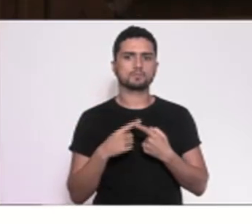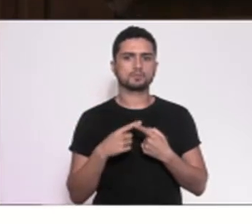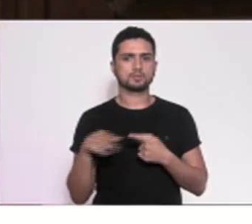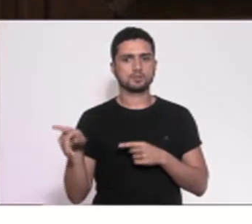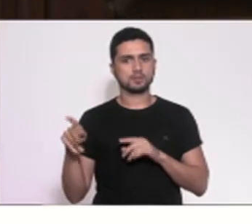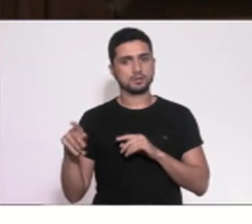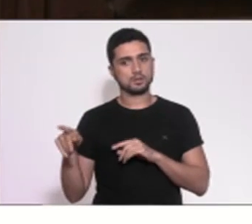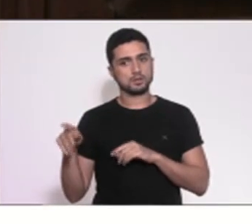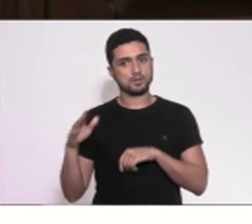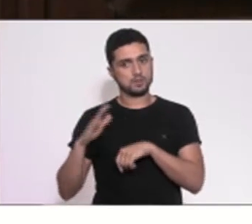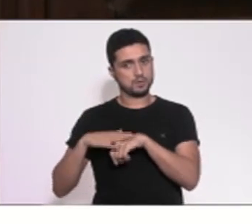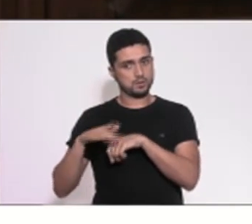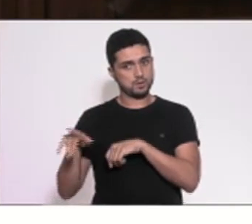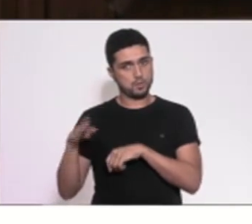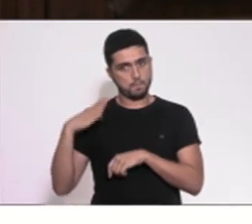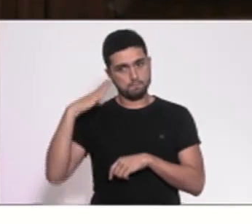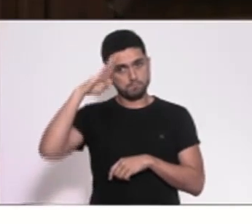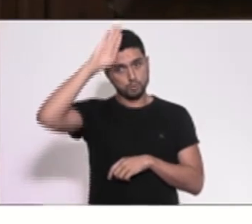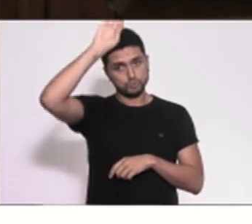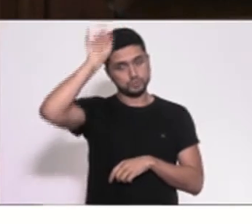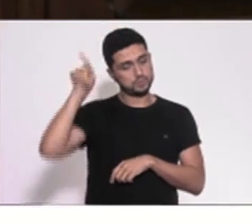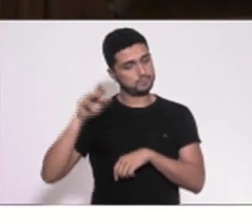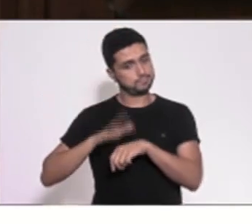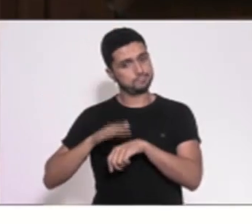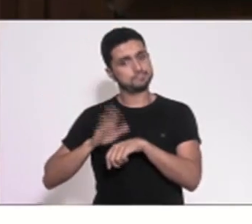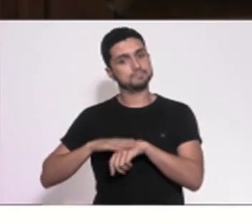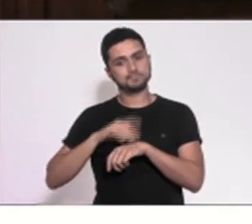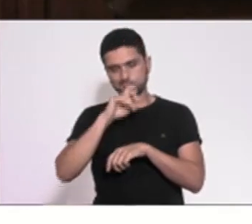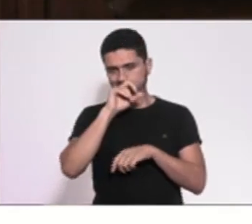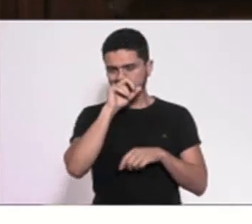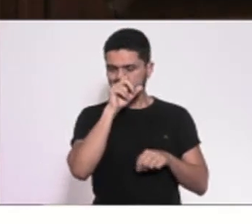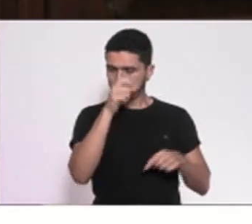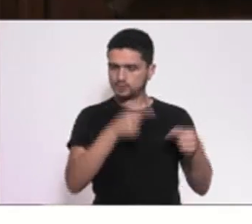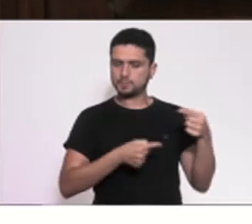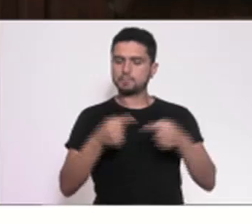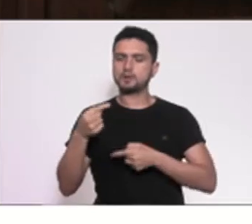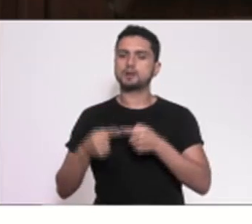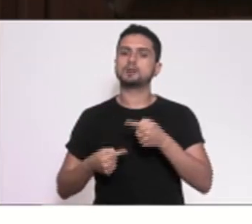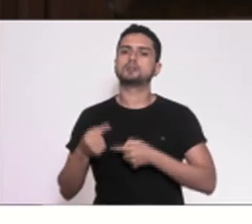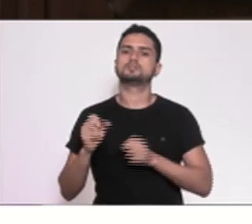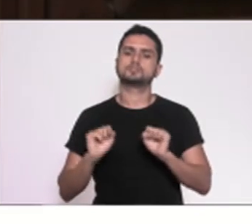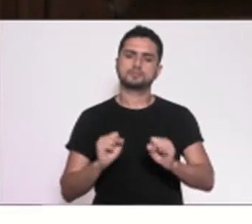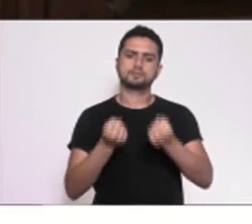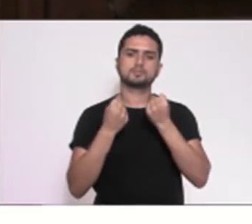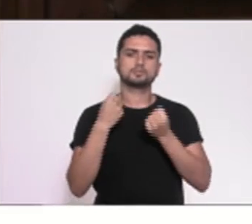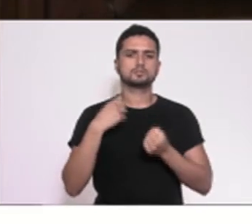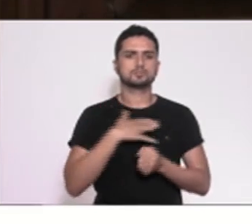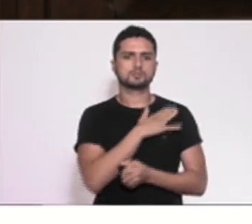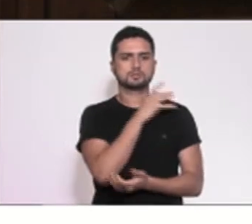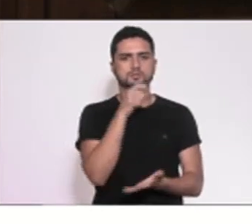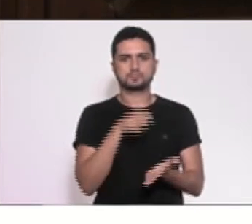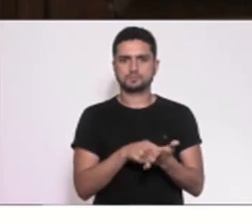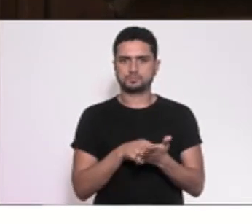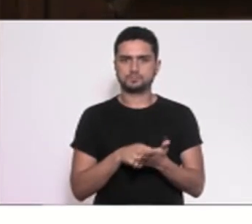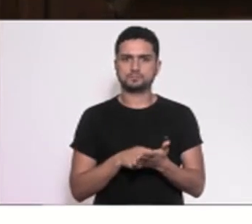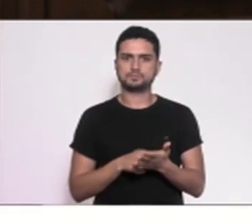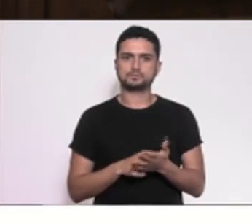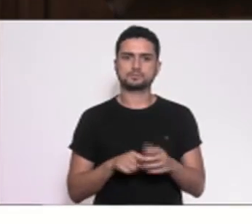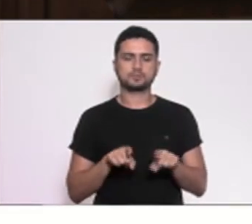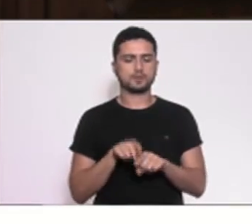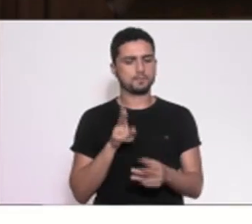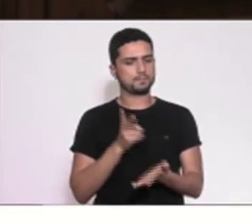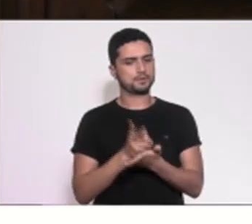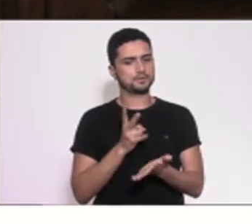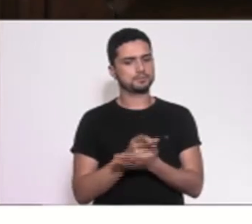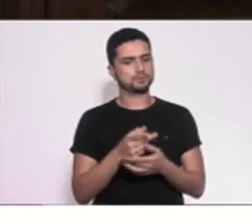próprio presidente da República e de muitos dos seus associados nesse mesmo partido